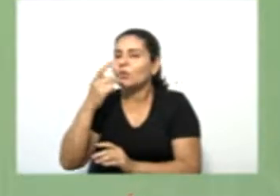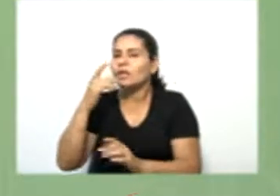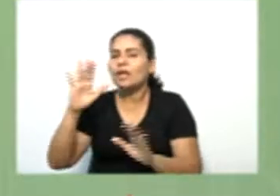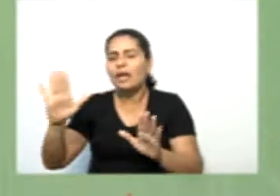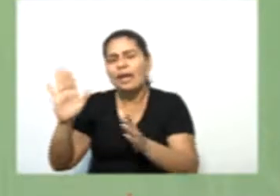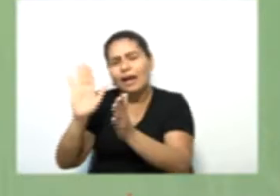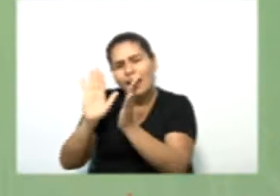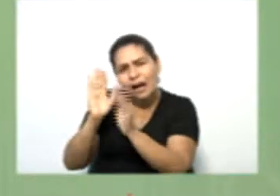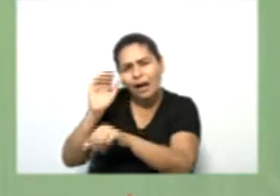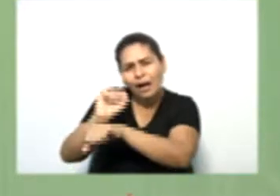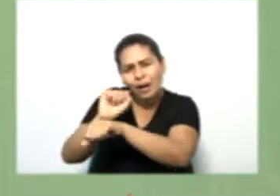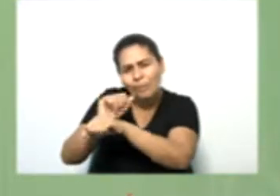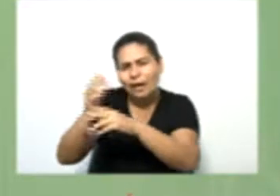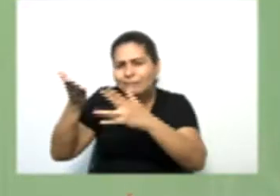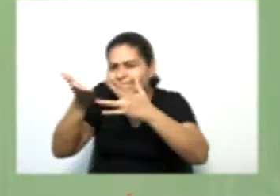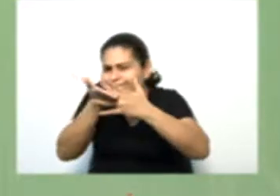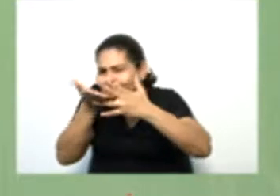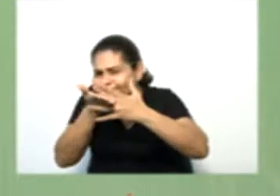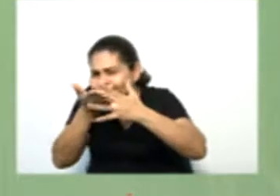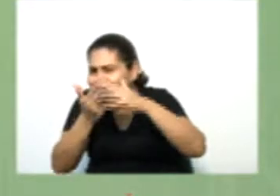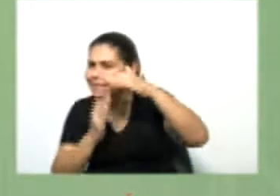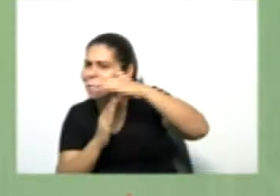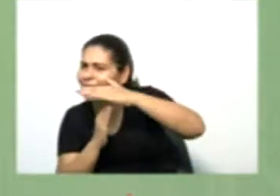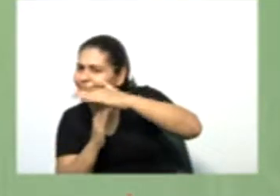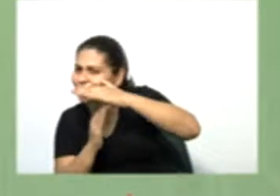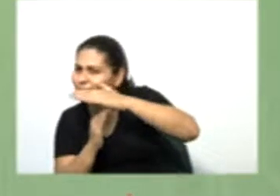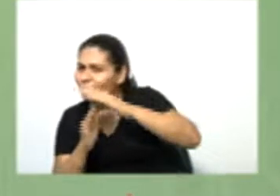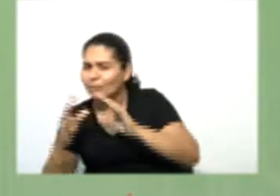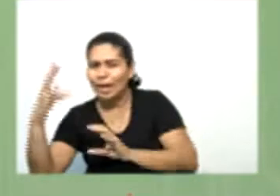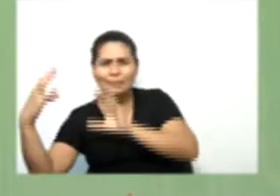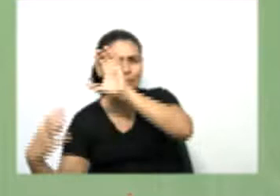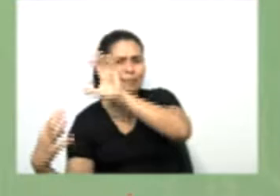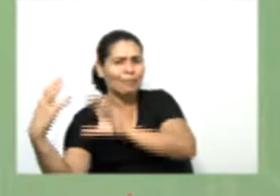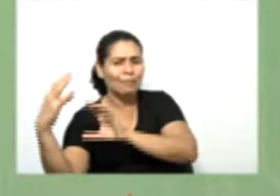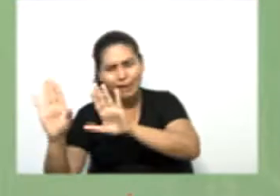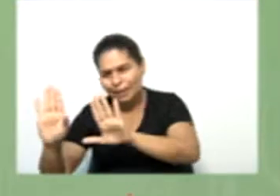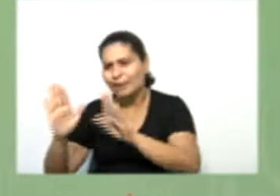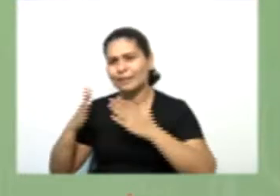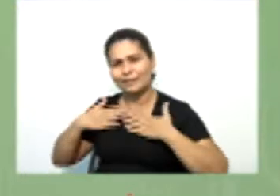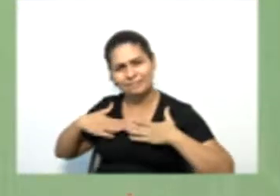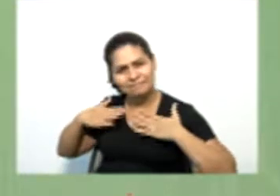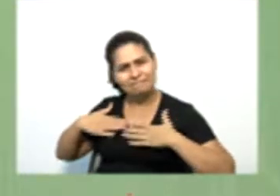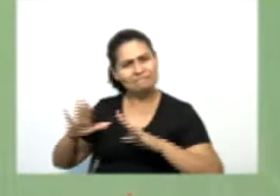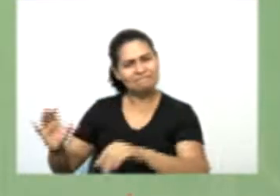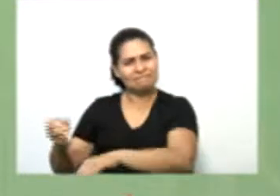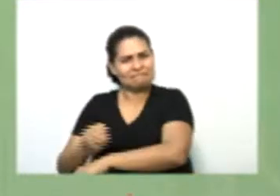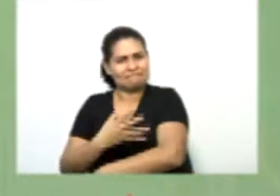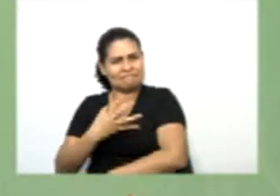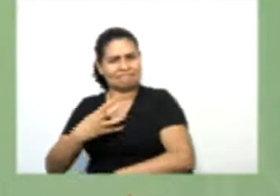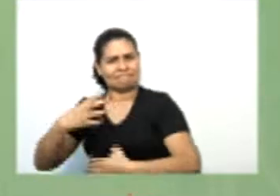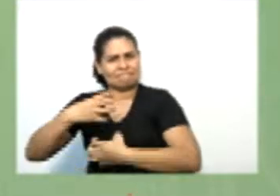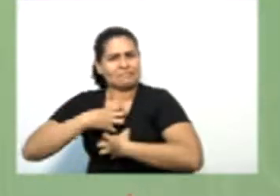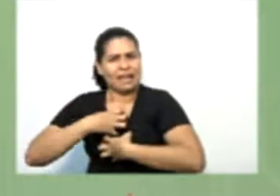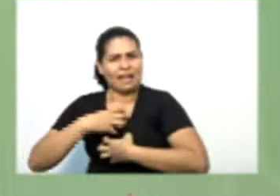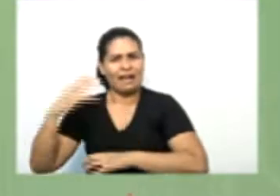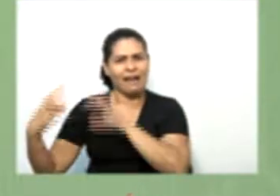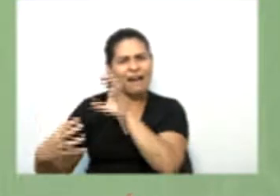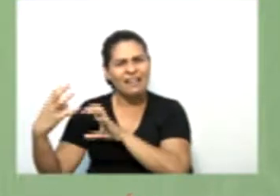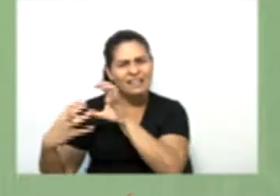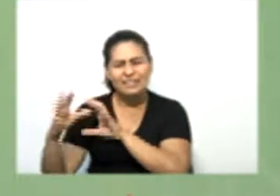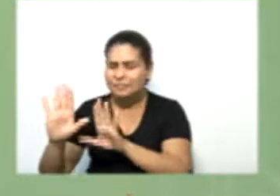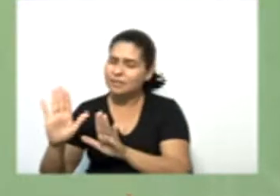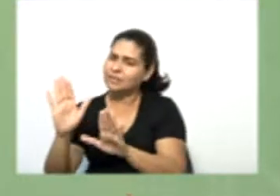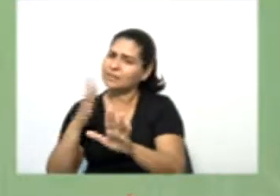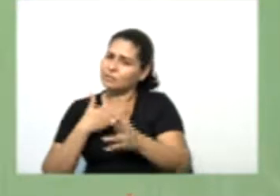um intervalo, mostrando que a discussão está muito emotiva, levada para o lado emocional demais